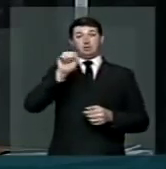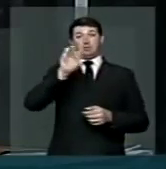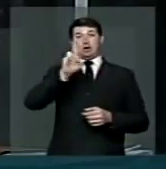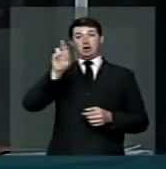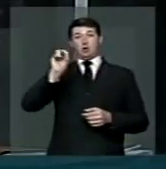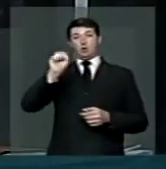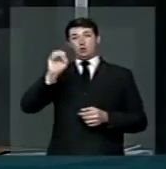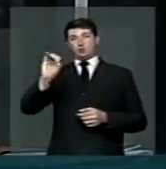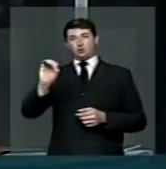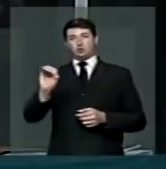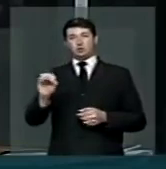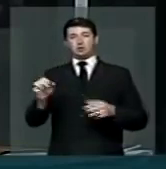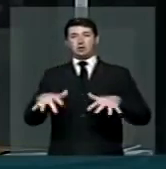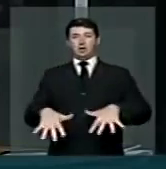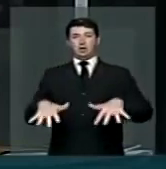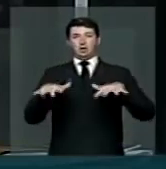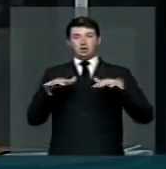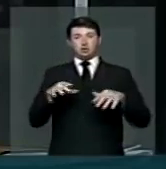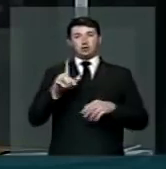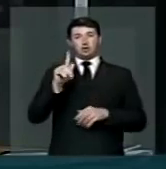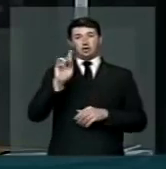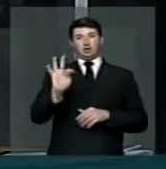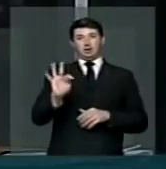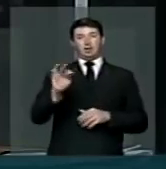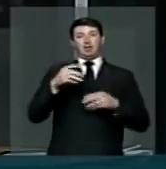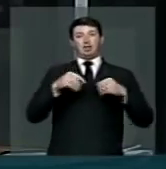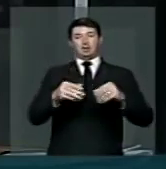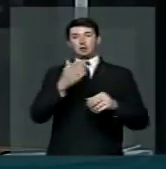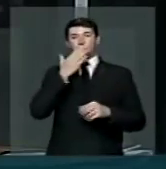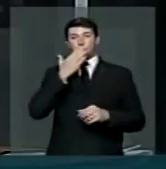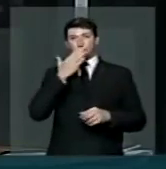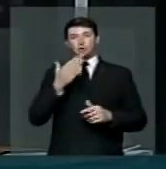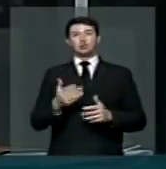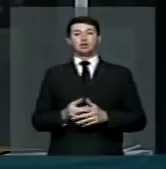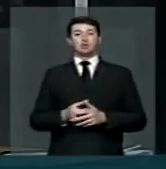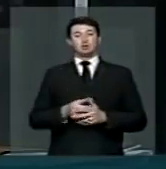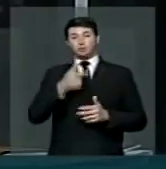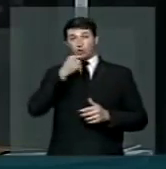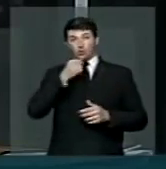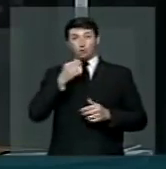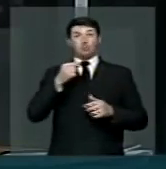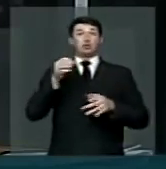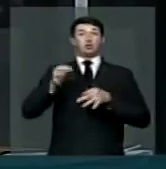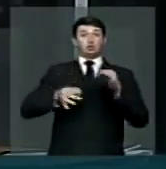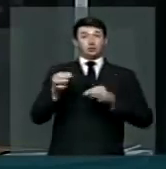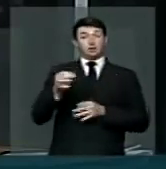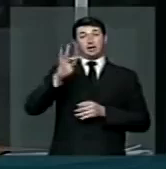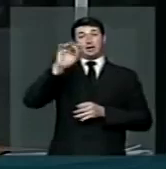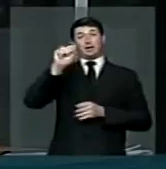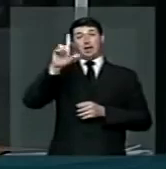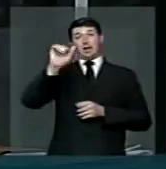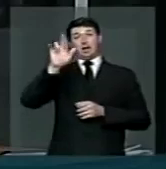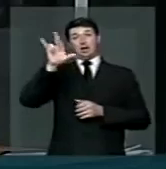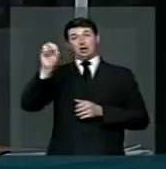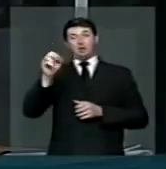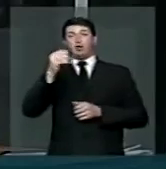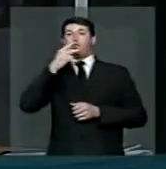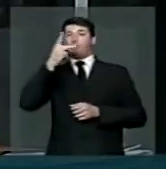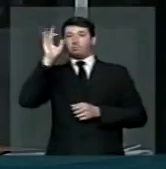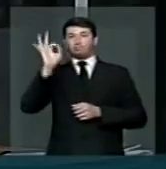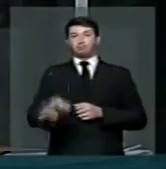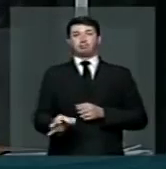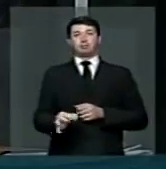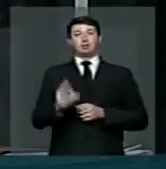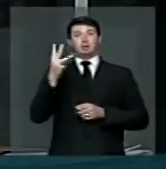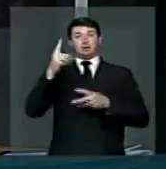Em audiência recente no GT Terras Indígenas, o jurista Dalmo Dallari afirmou 3